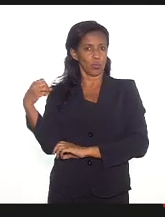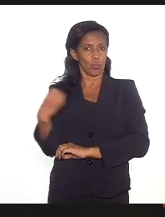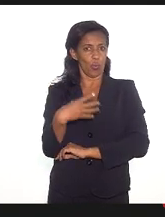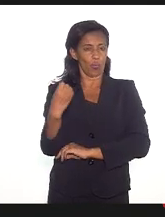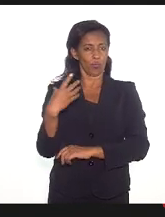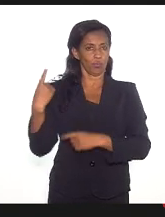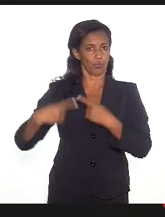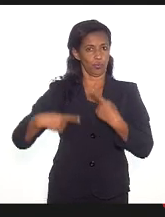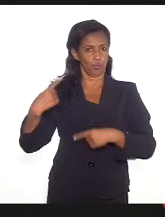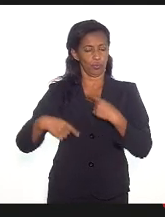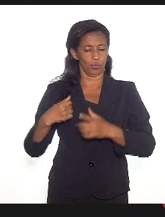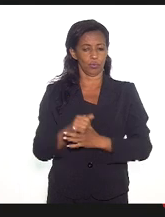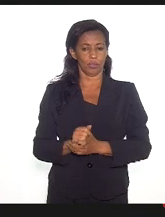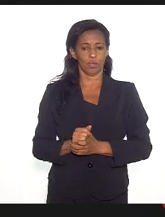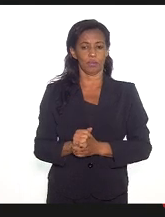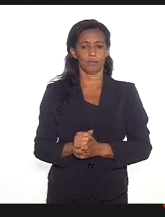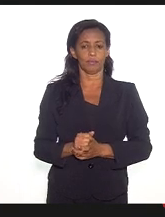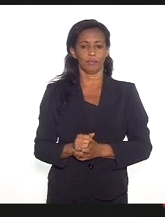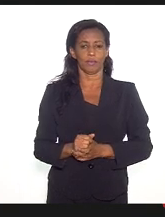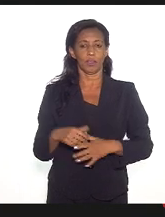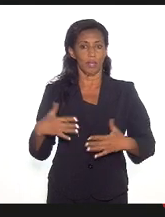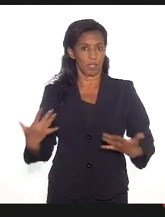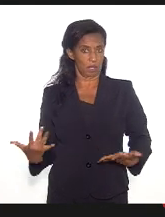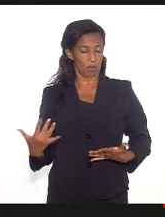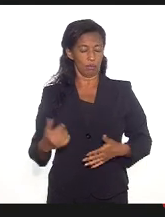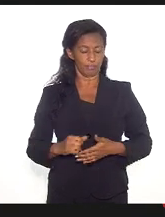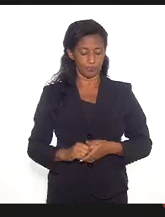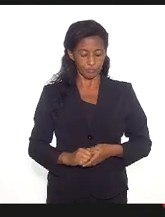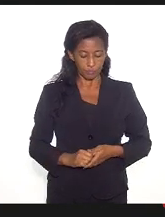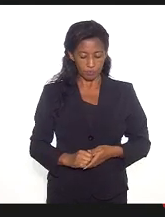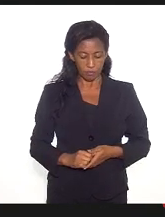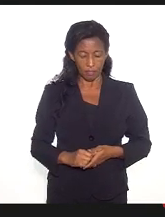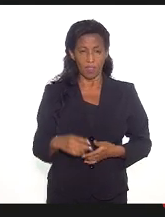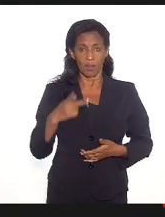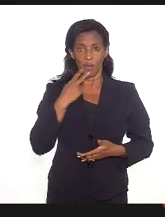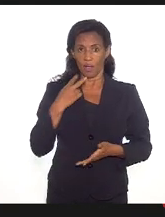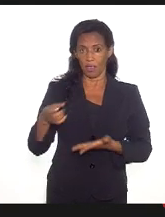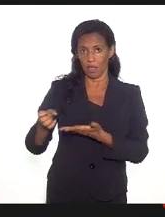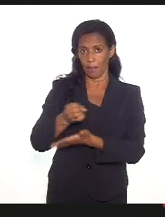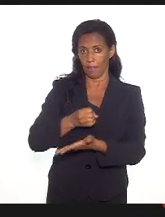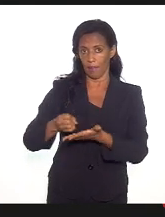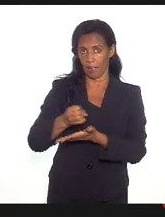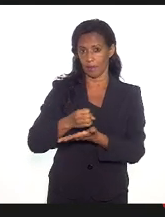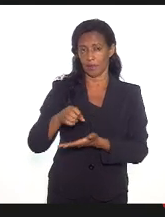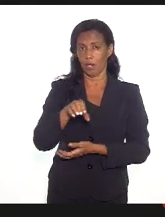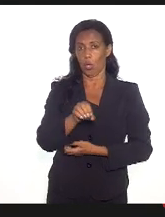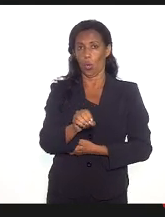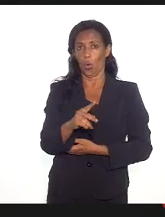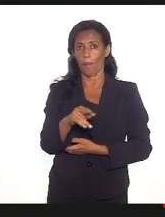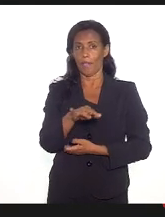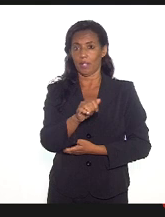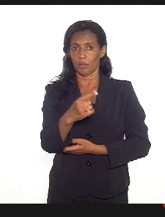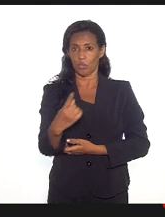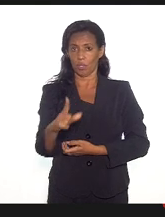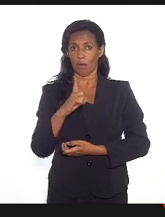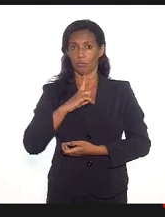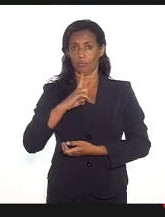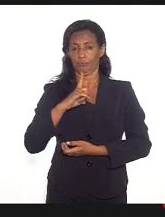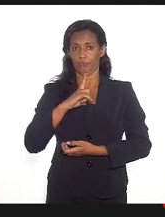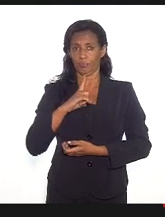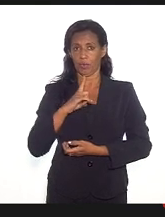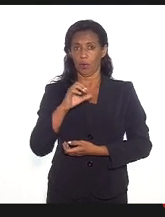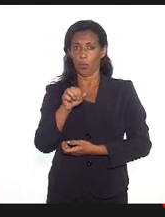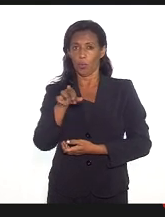de discussão. Então, eu friso, o da base, o operacional, já existe com